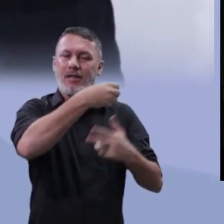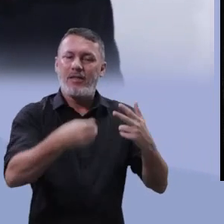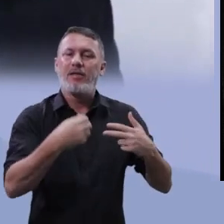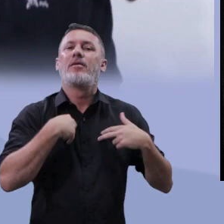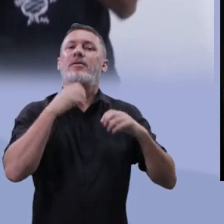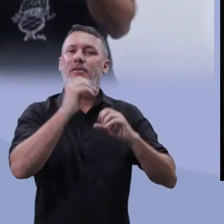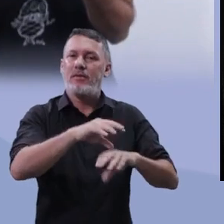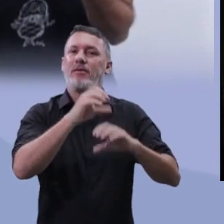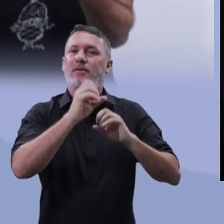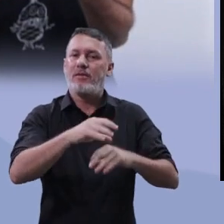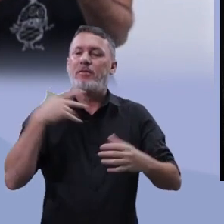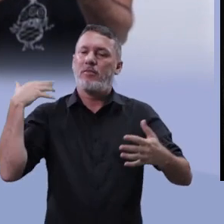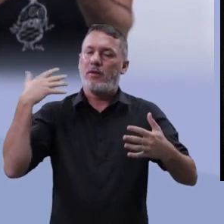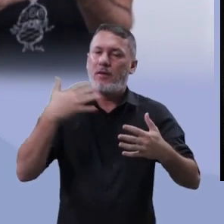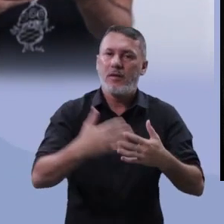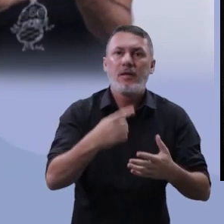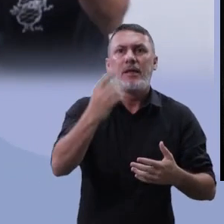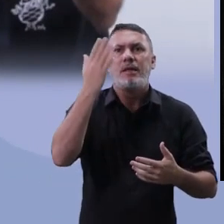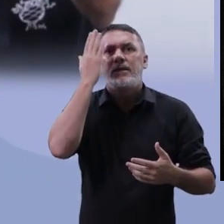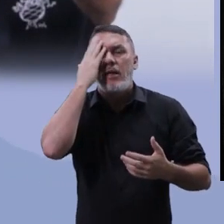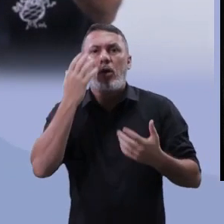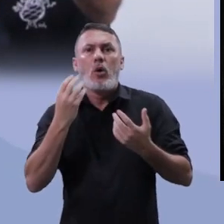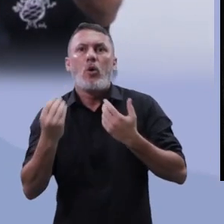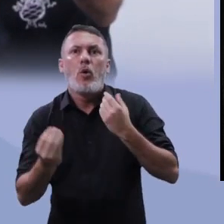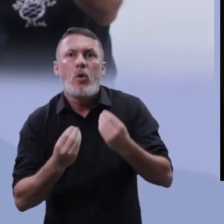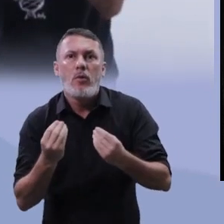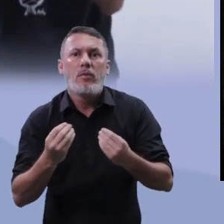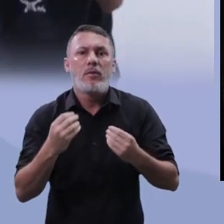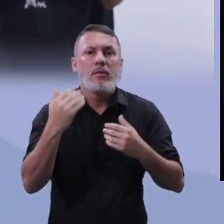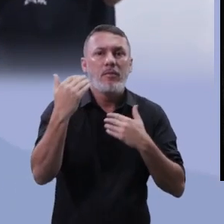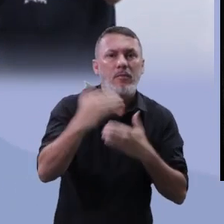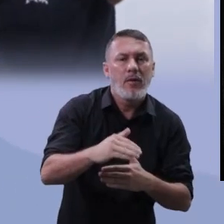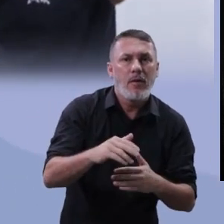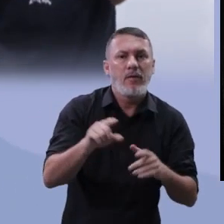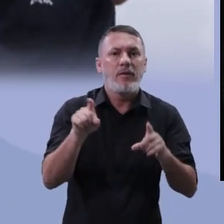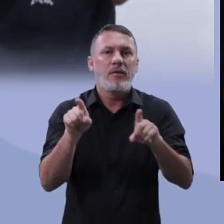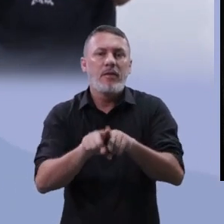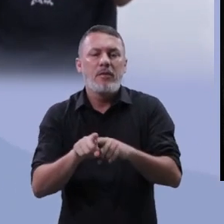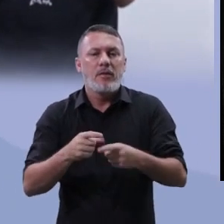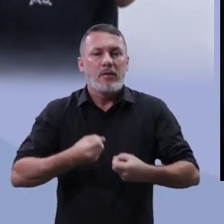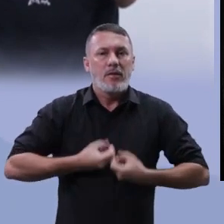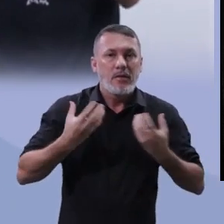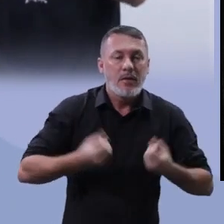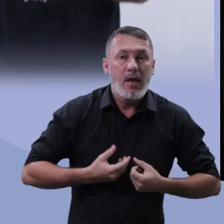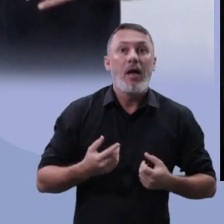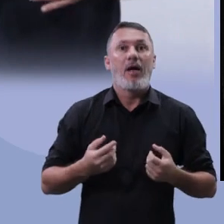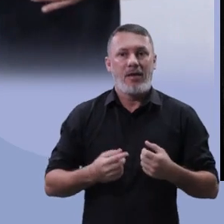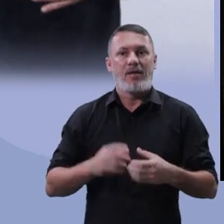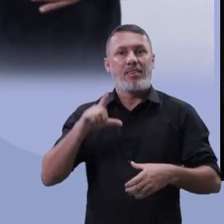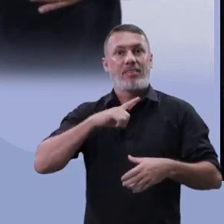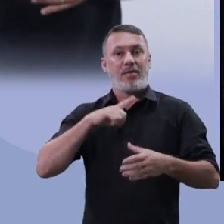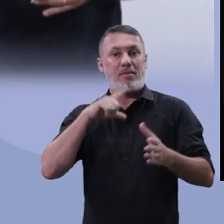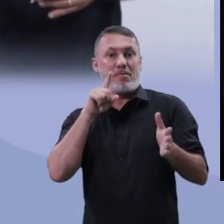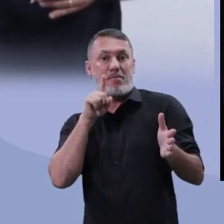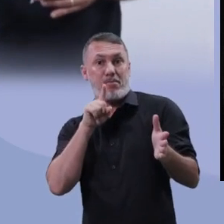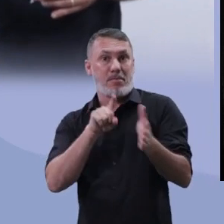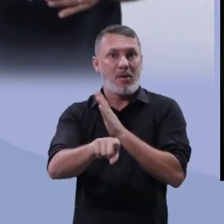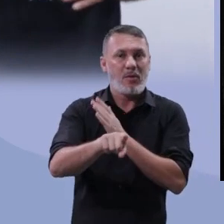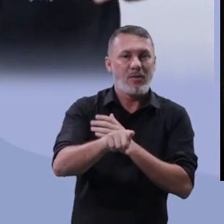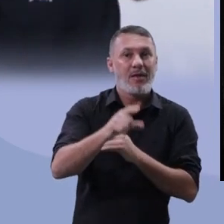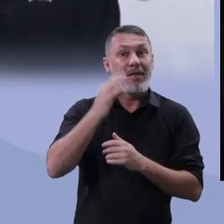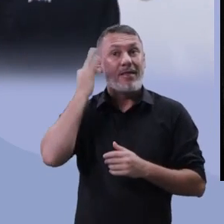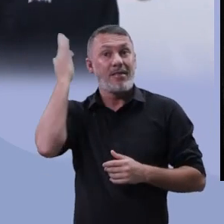aí a gente vê o que cai e como cai. E a gente vai fazendo a teoria matemática dentro da